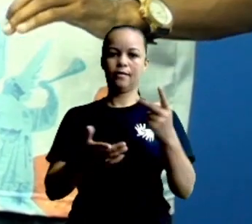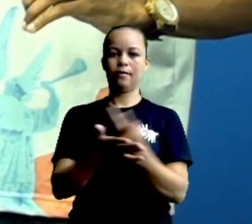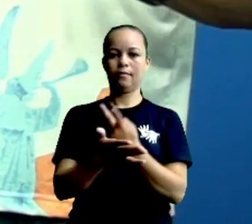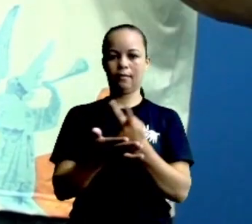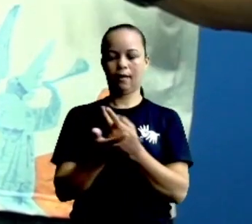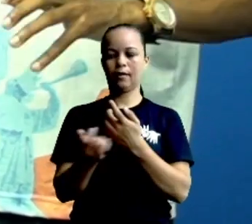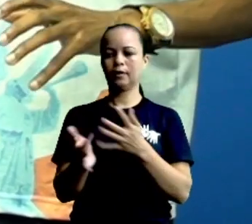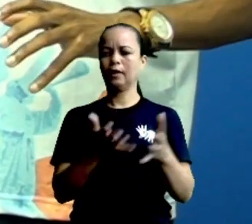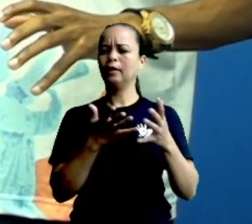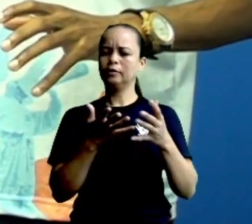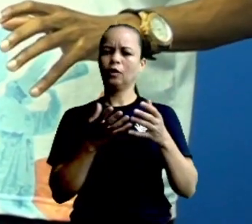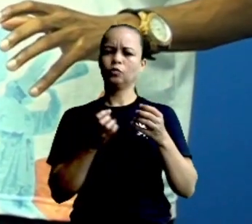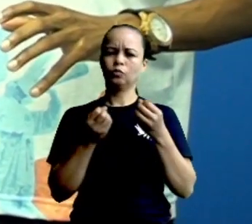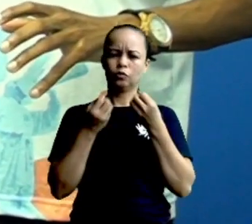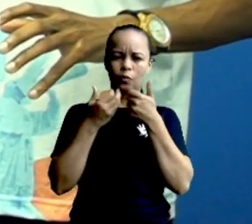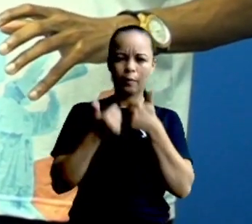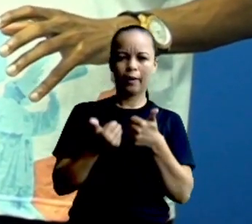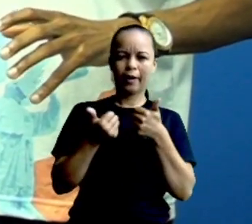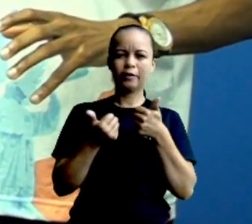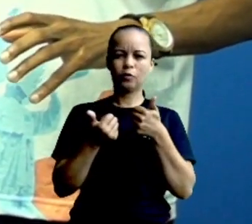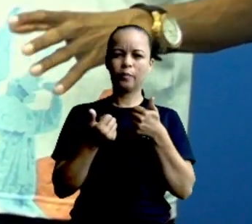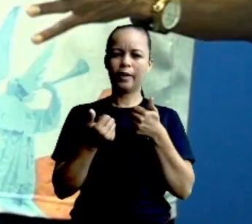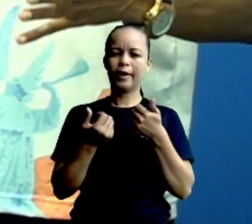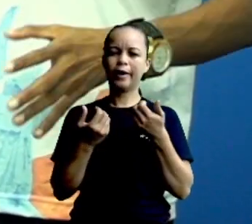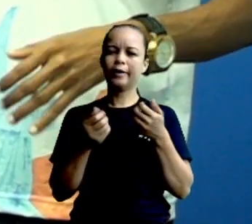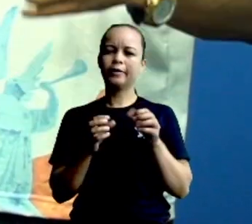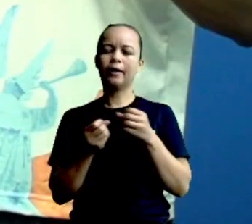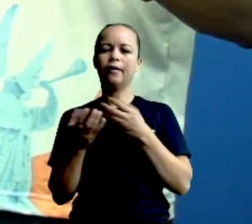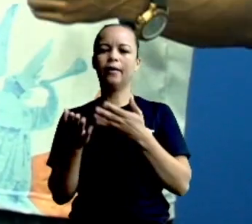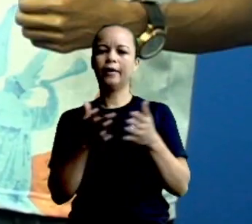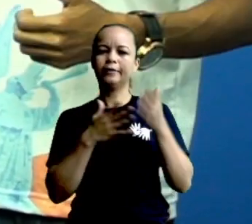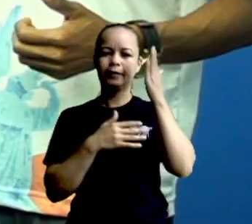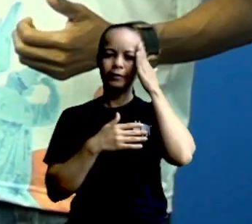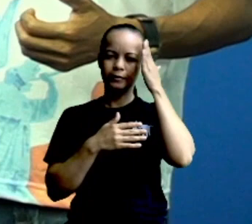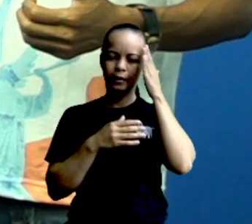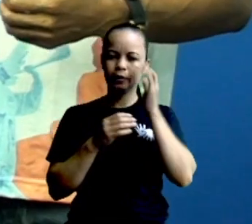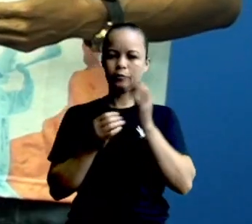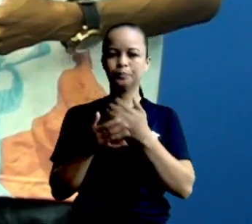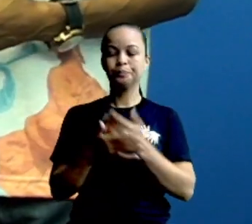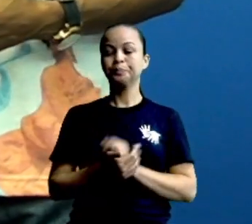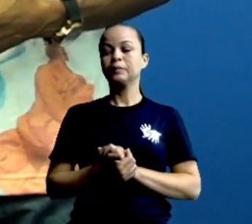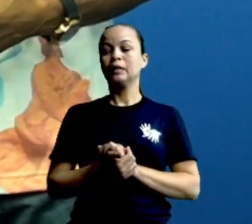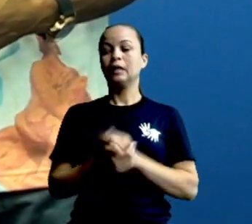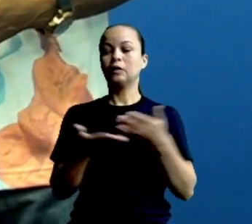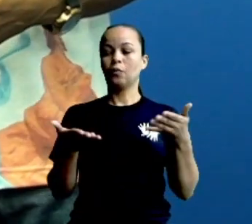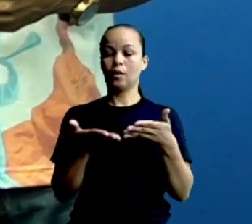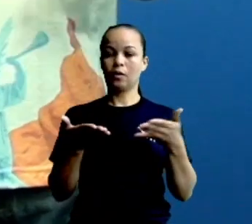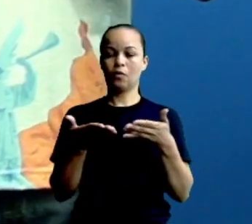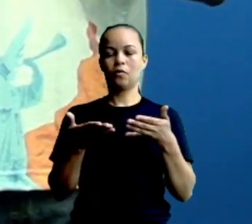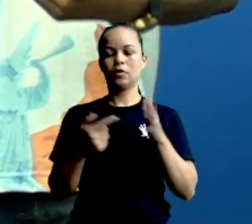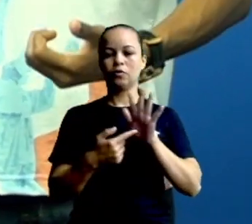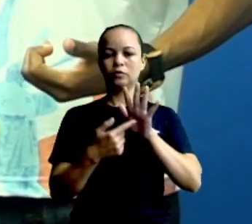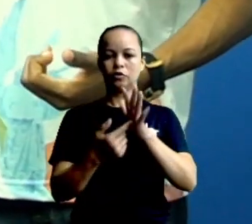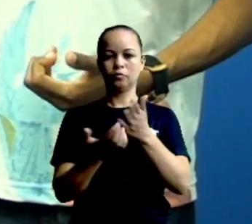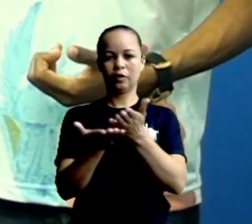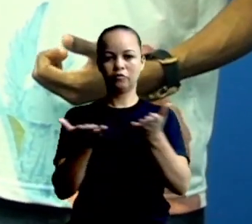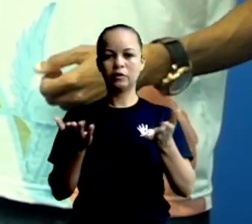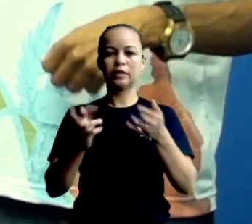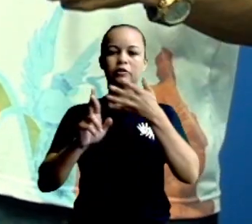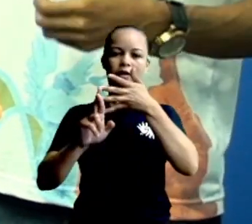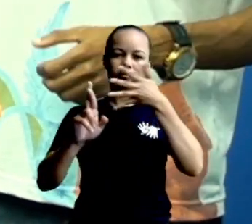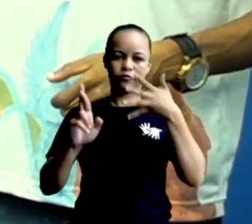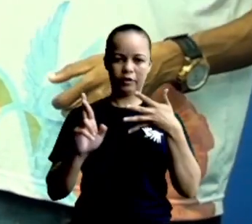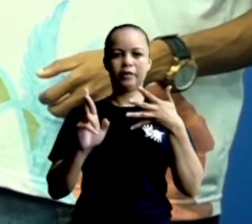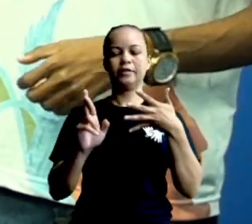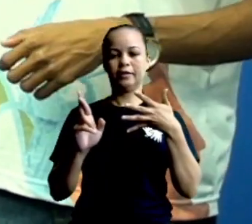bem leve, bem light. Certo? Então, aqui eu deixo para vocês a